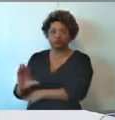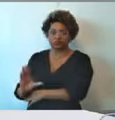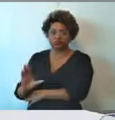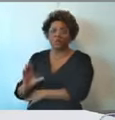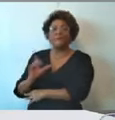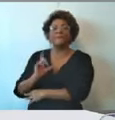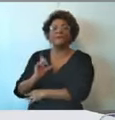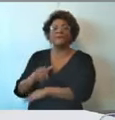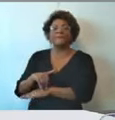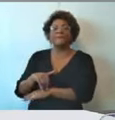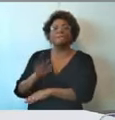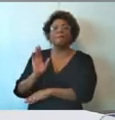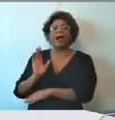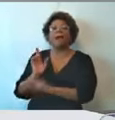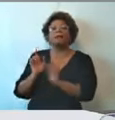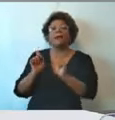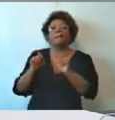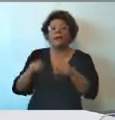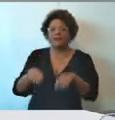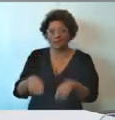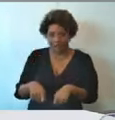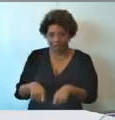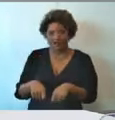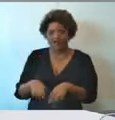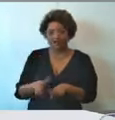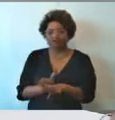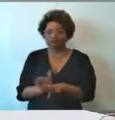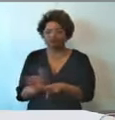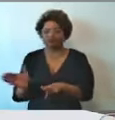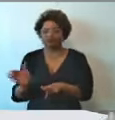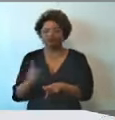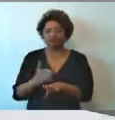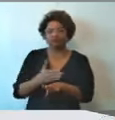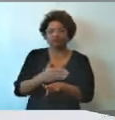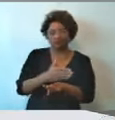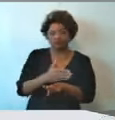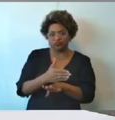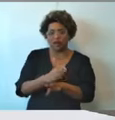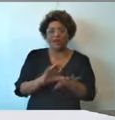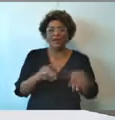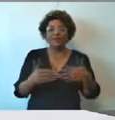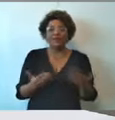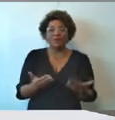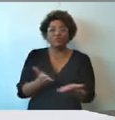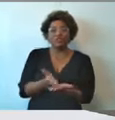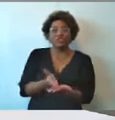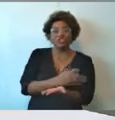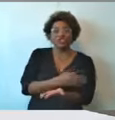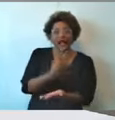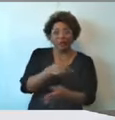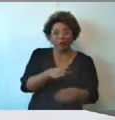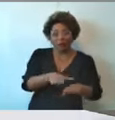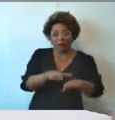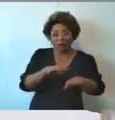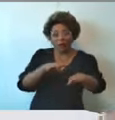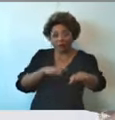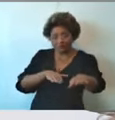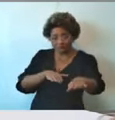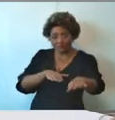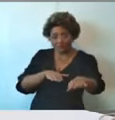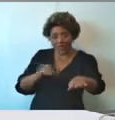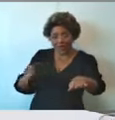capacidade, né, daquela interseção. Então, retirar uma faixa de tráfego para colocar